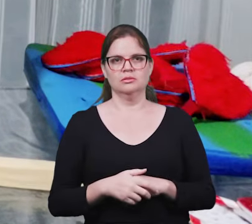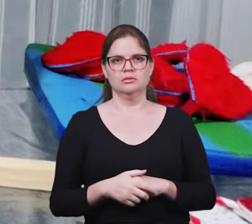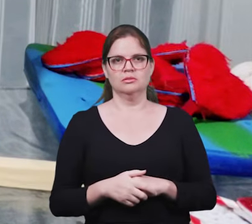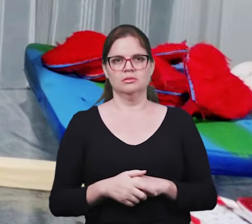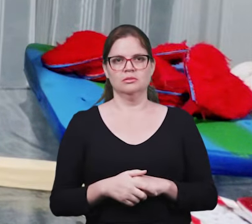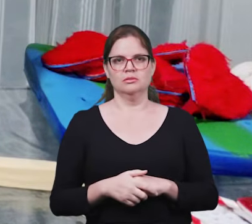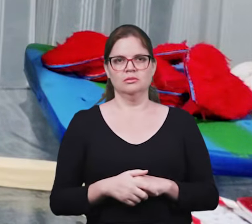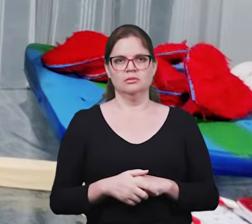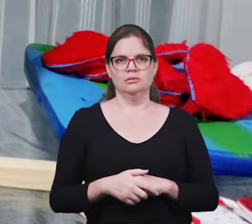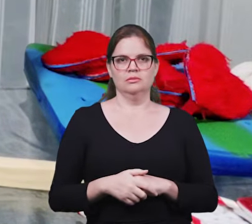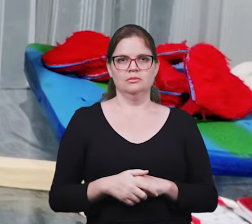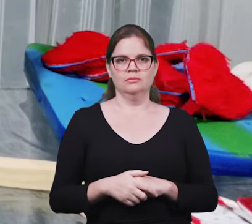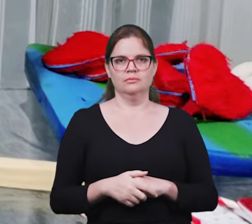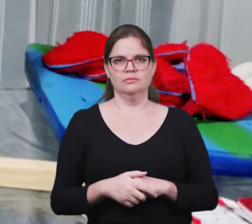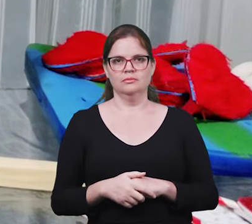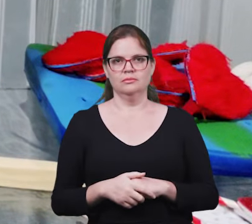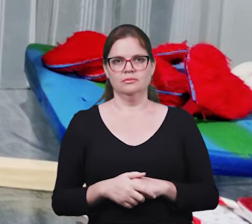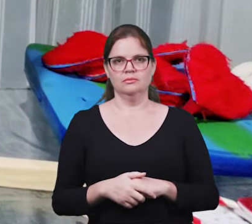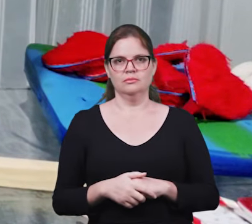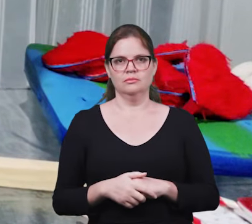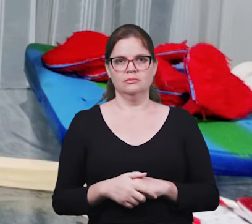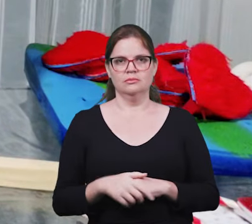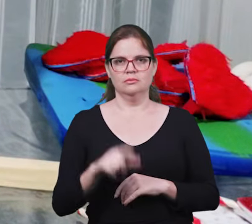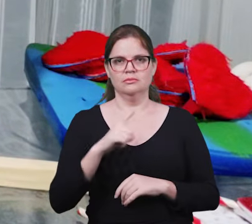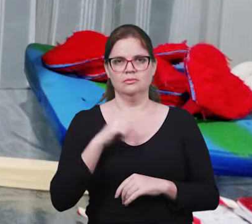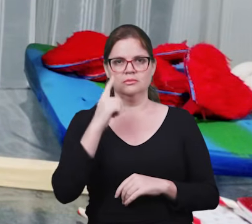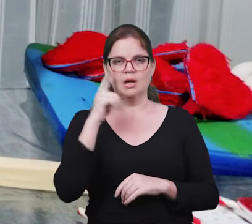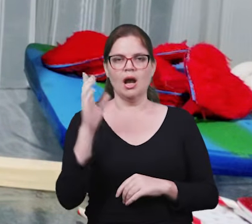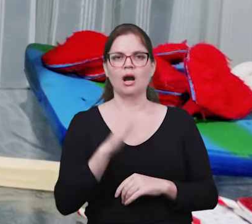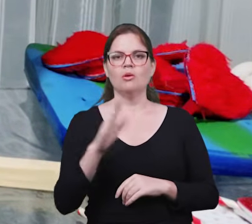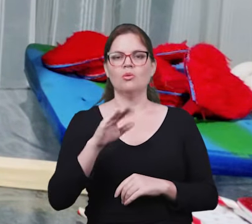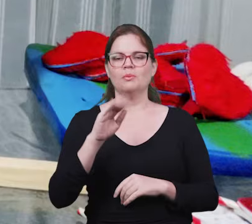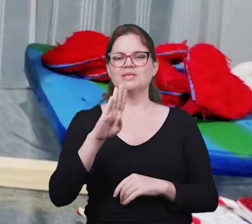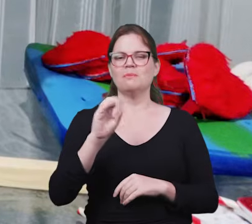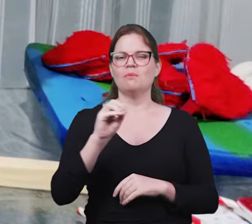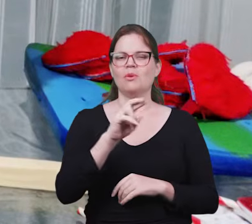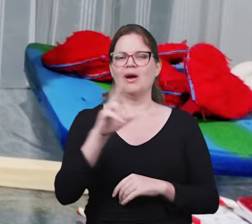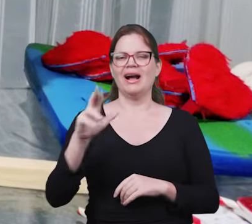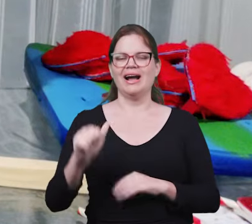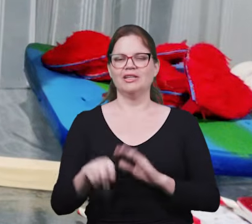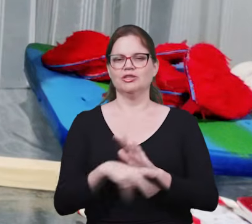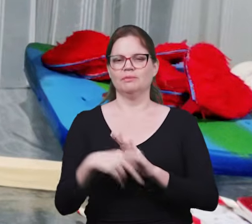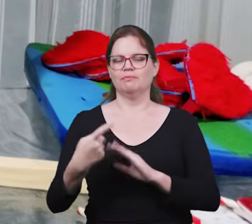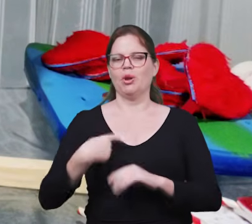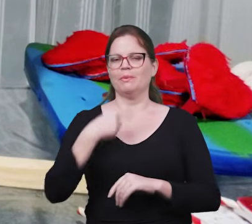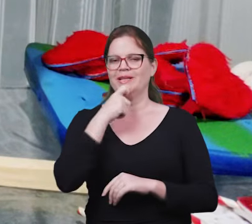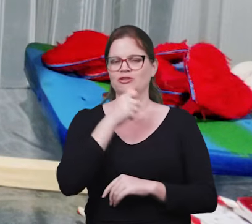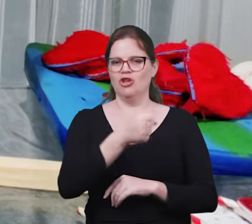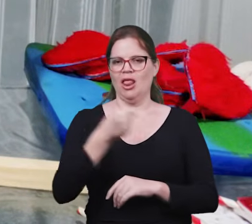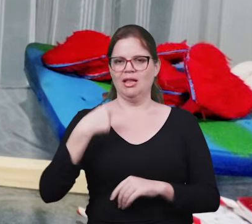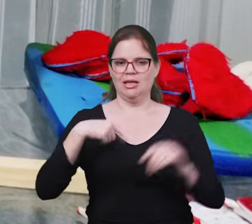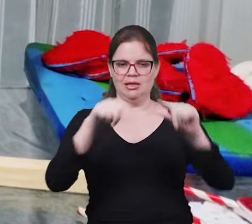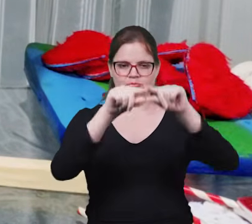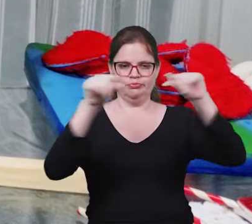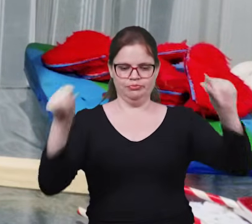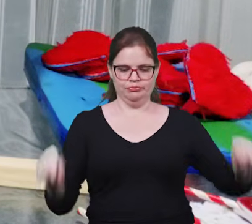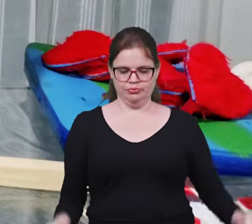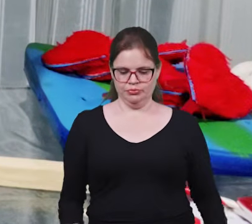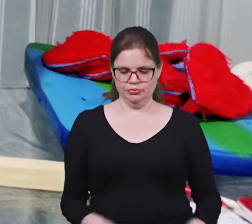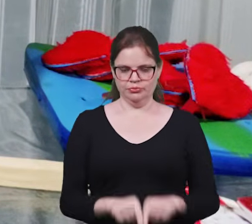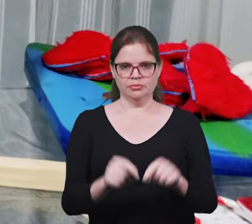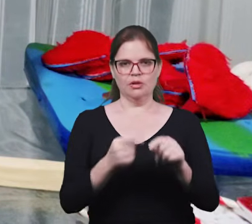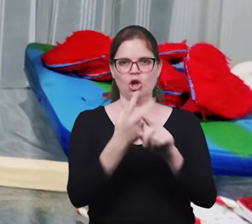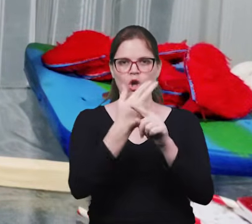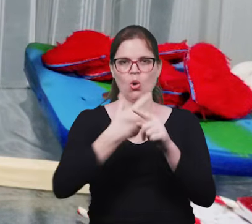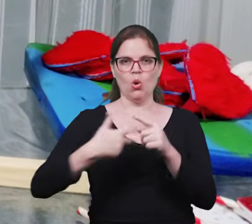fica dentro da borracha da geladeira. Então são metros que ficam ali que podem ser reaproveitados. E aqui eu tenho uma tampinha por dentro,